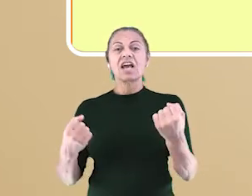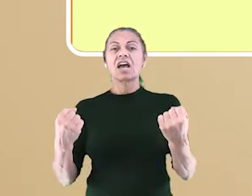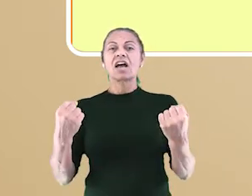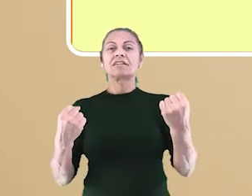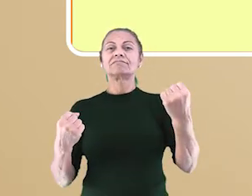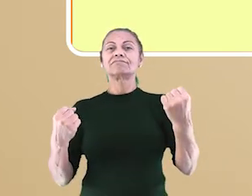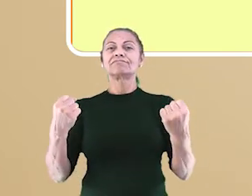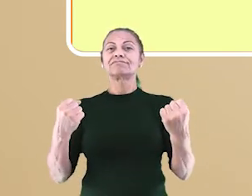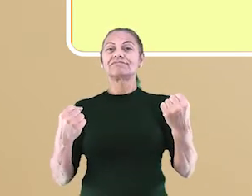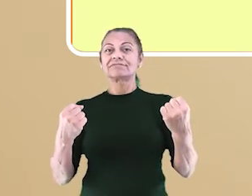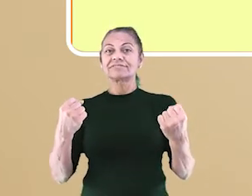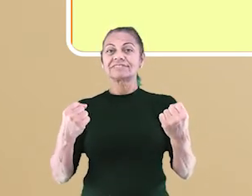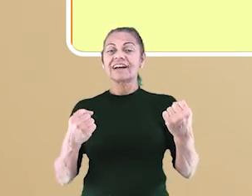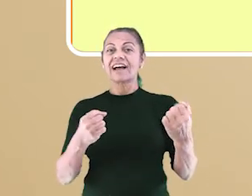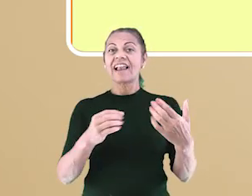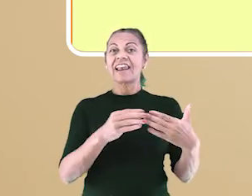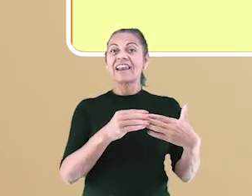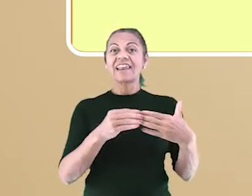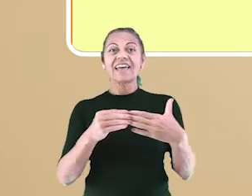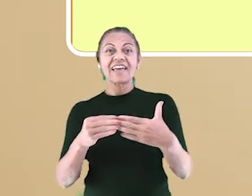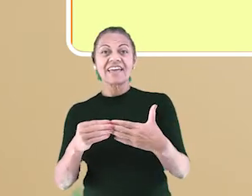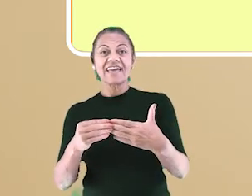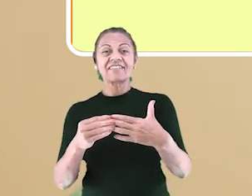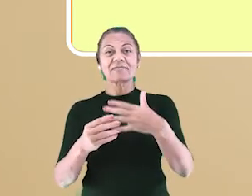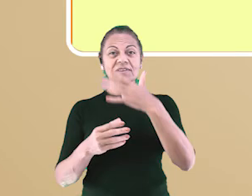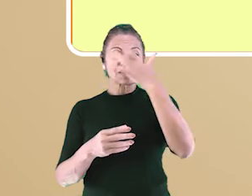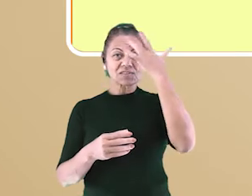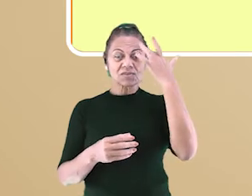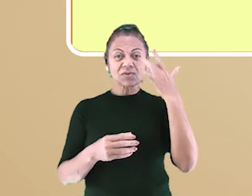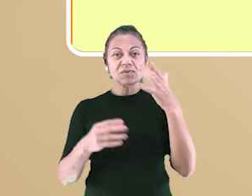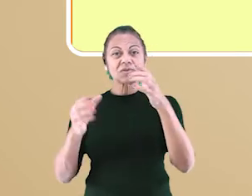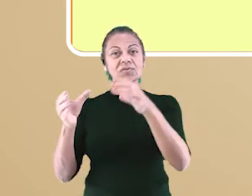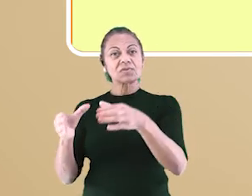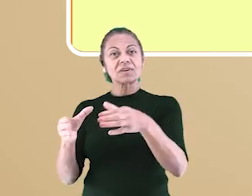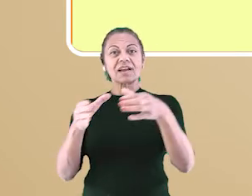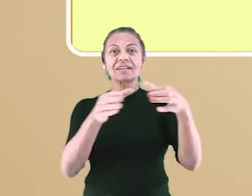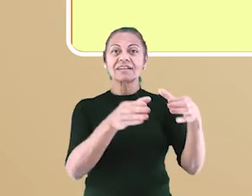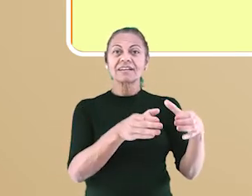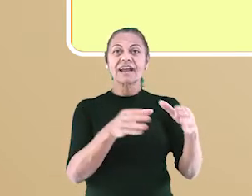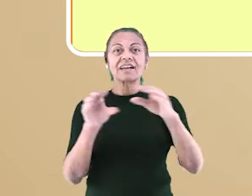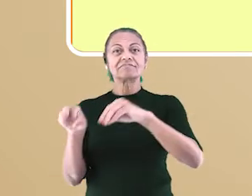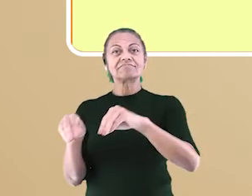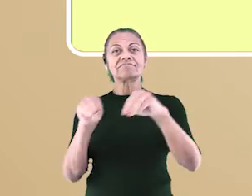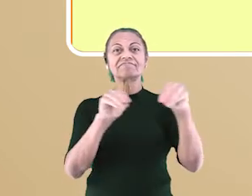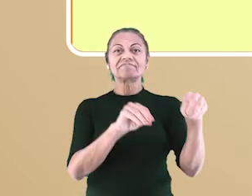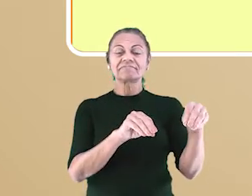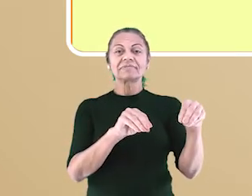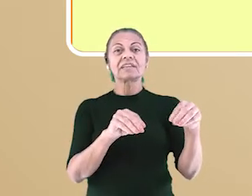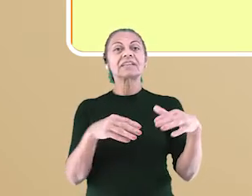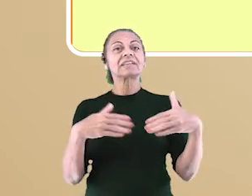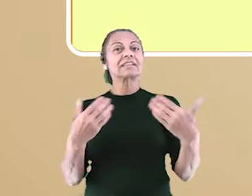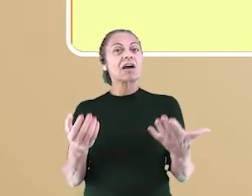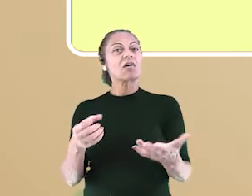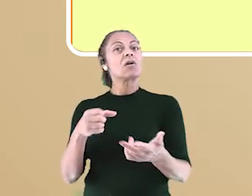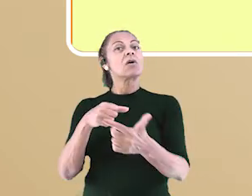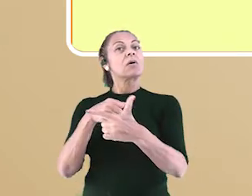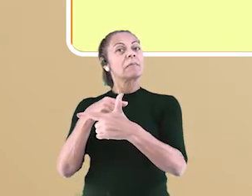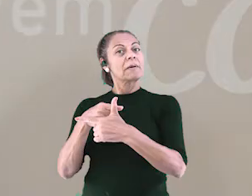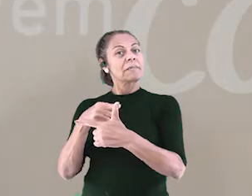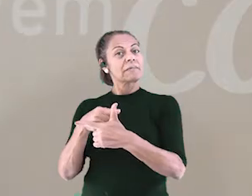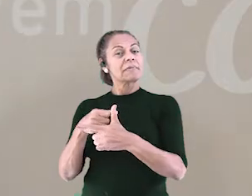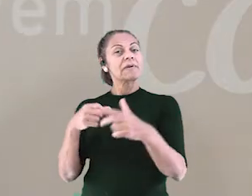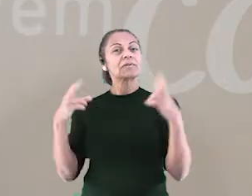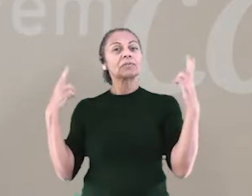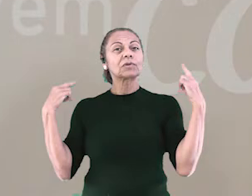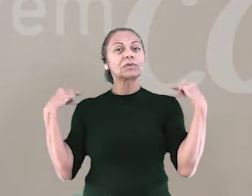nos ajudam a transitar pela cidade. Muitas pessoas precisam do motorista para poder ir de um lugar para o outro.